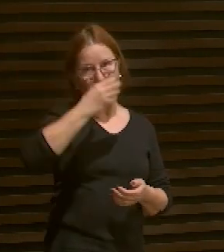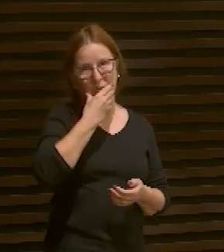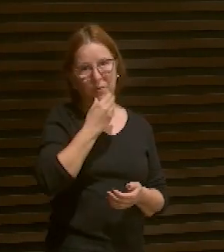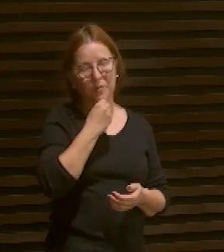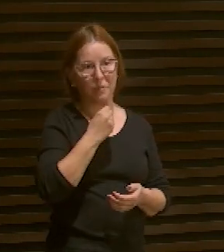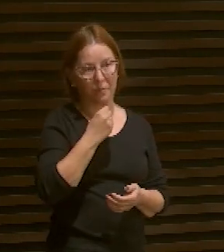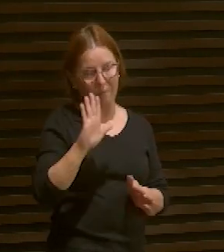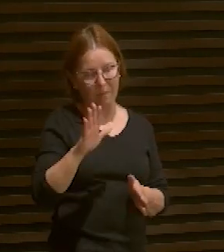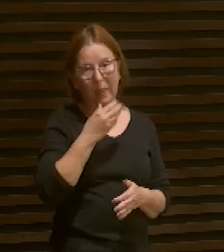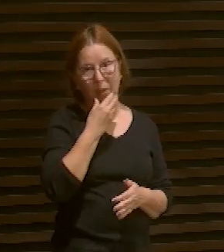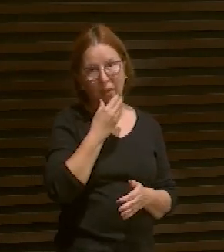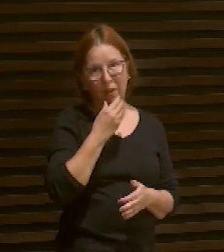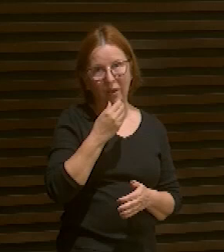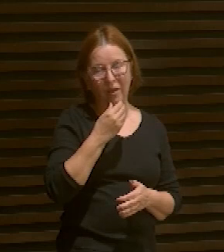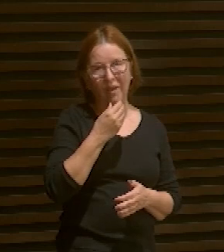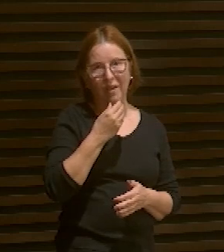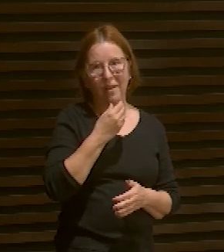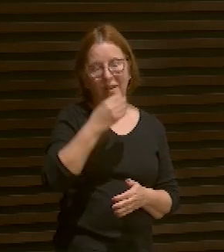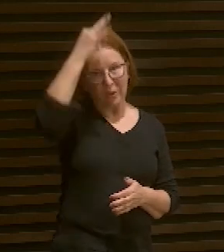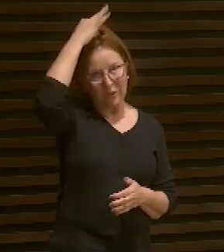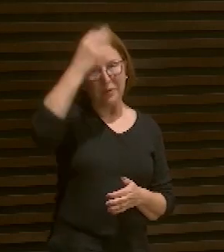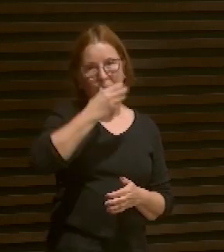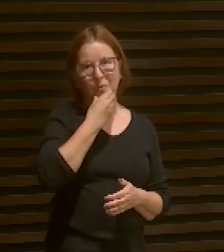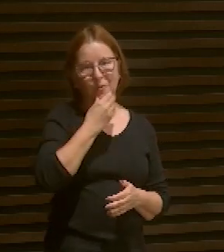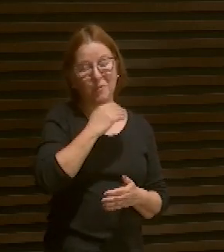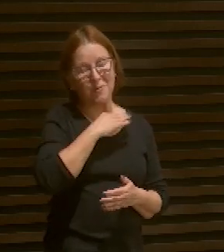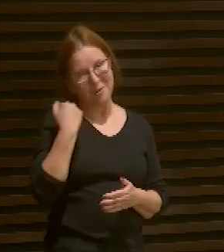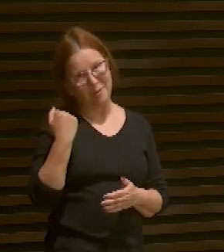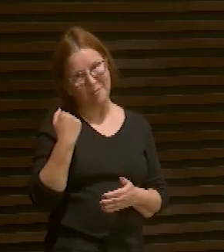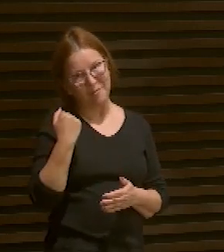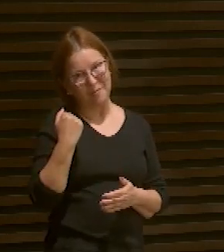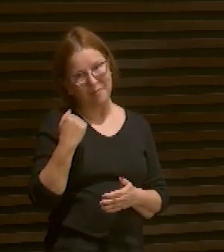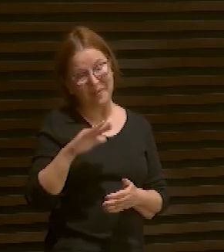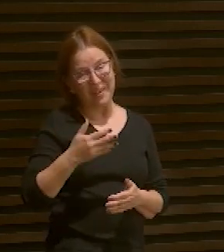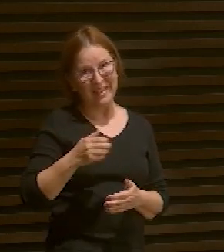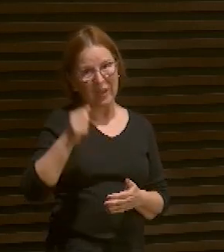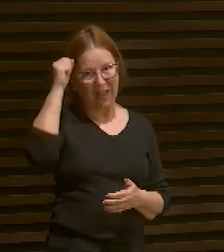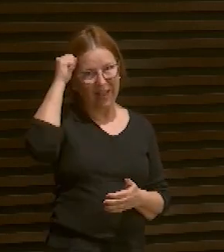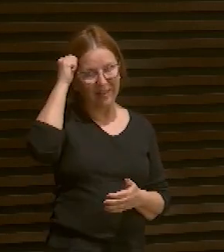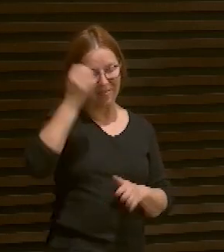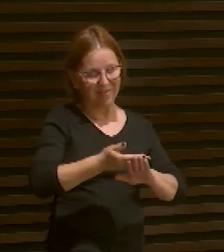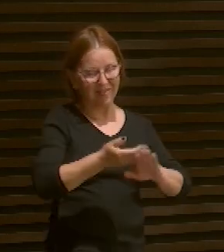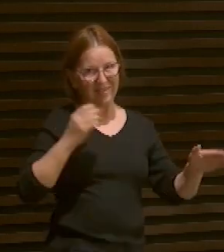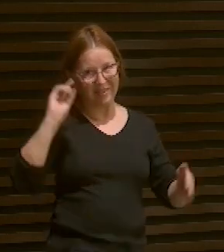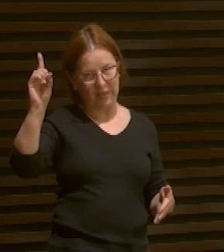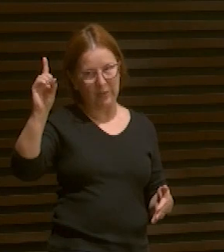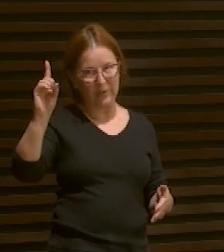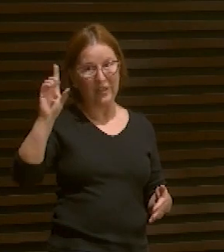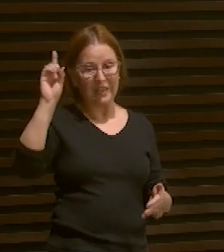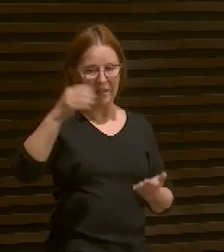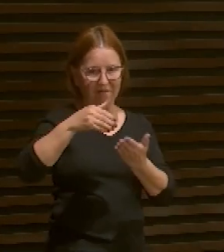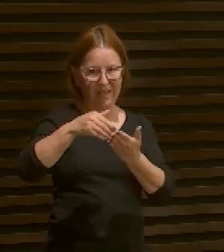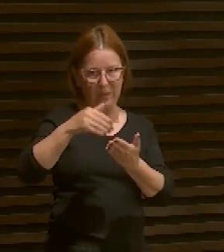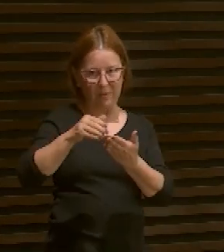morreu e foi separado de Deus. E Deus colocou o homem para fora do jardim. E ali naquele